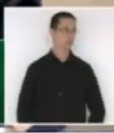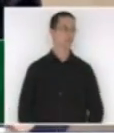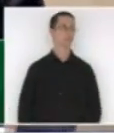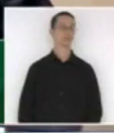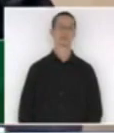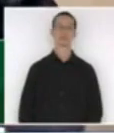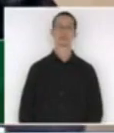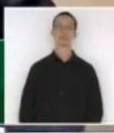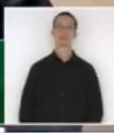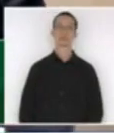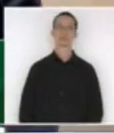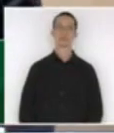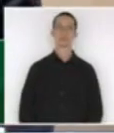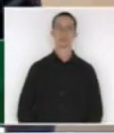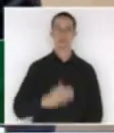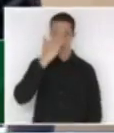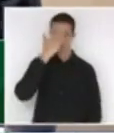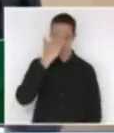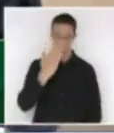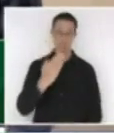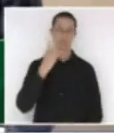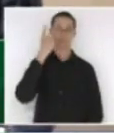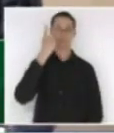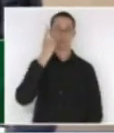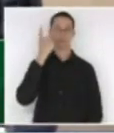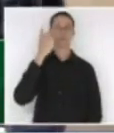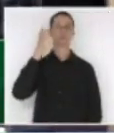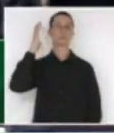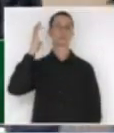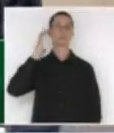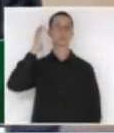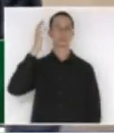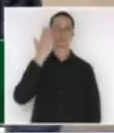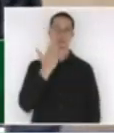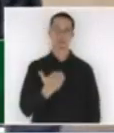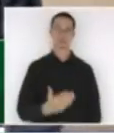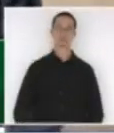Obrigado, deputada Ana Paula.